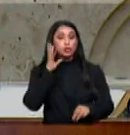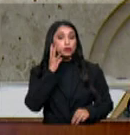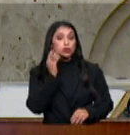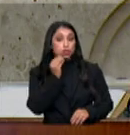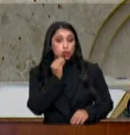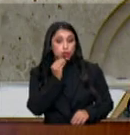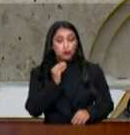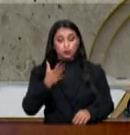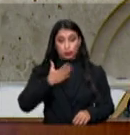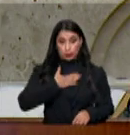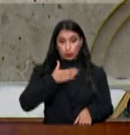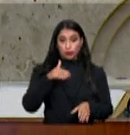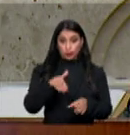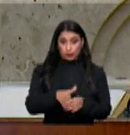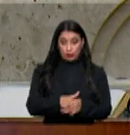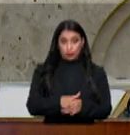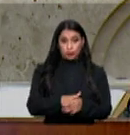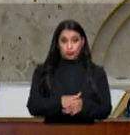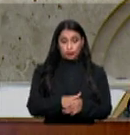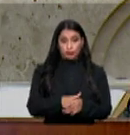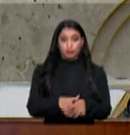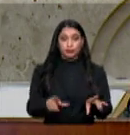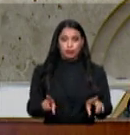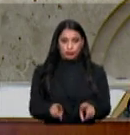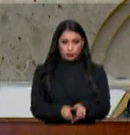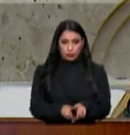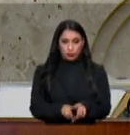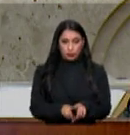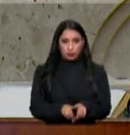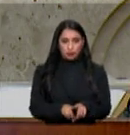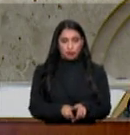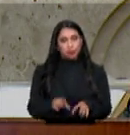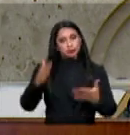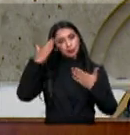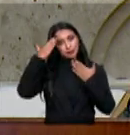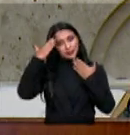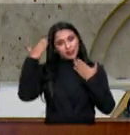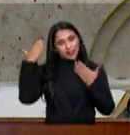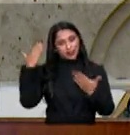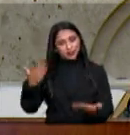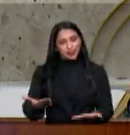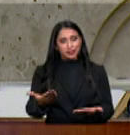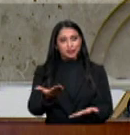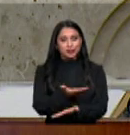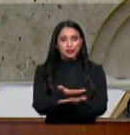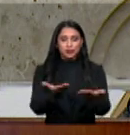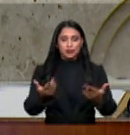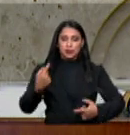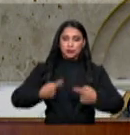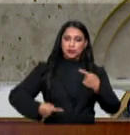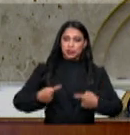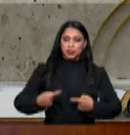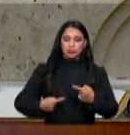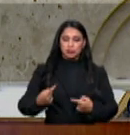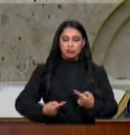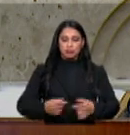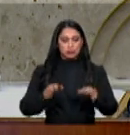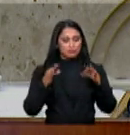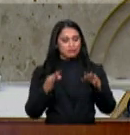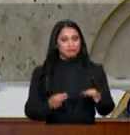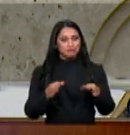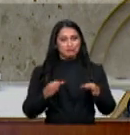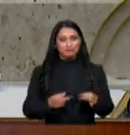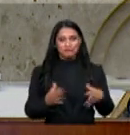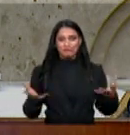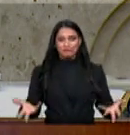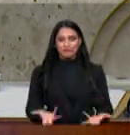o meu. Darei o meu voto também. E agradeço aos colegas por esse debate tão elegante que foi